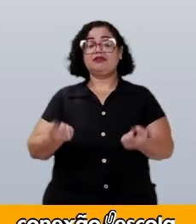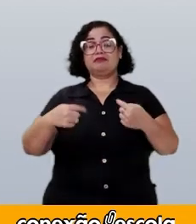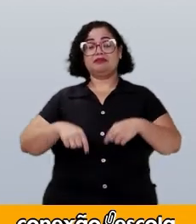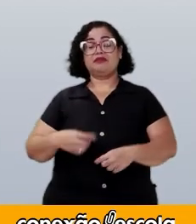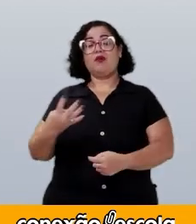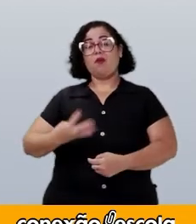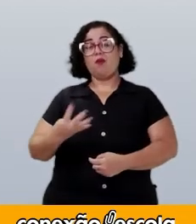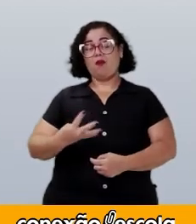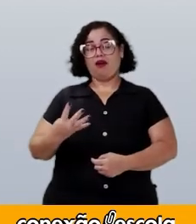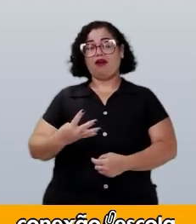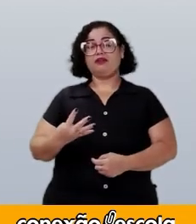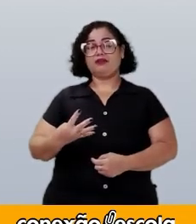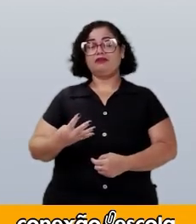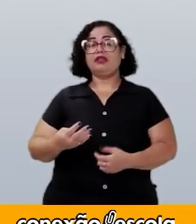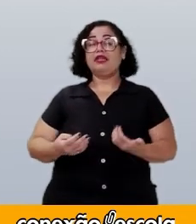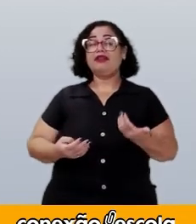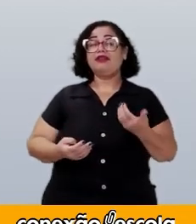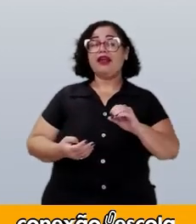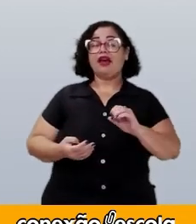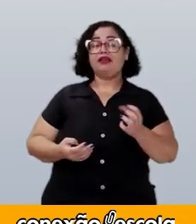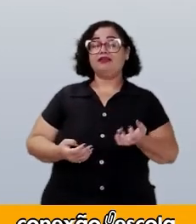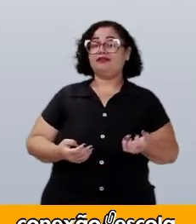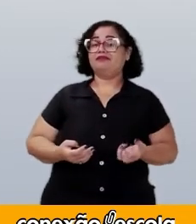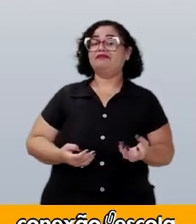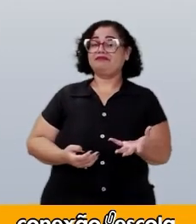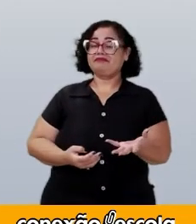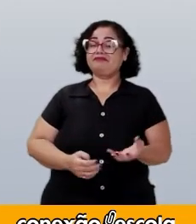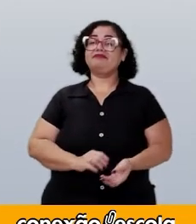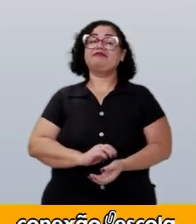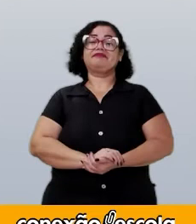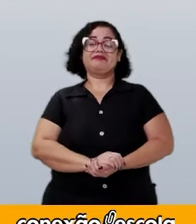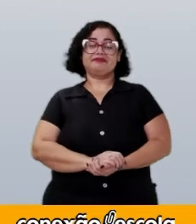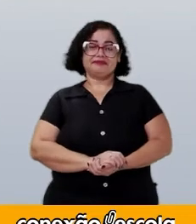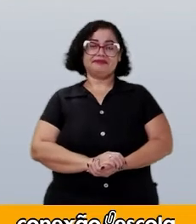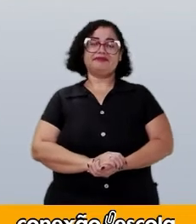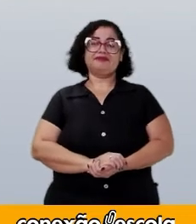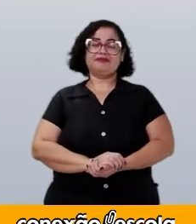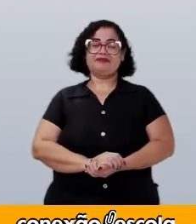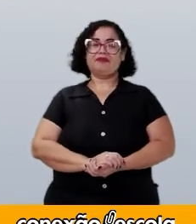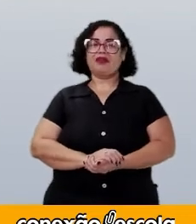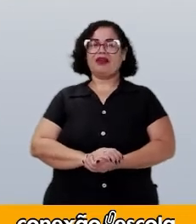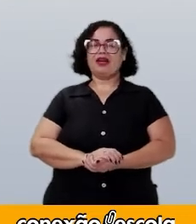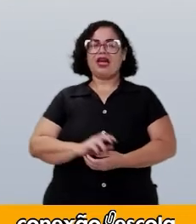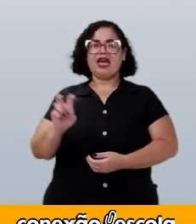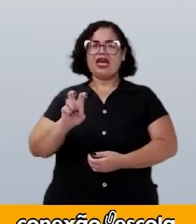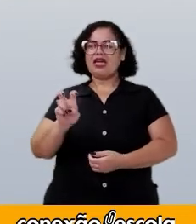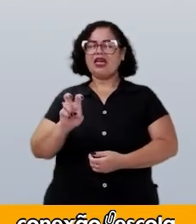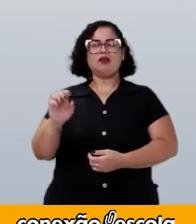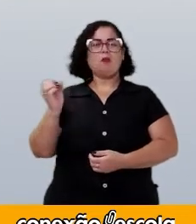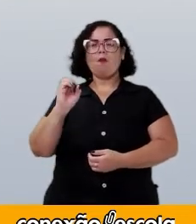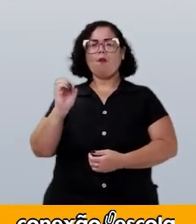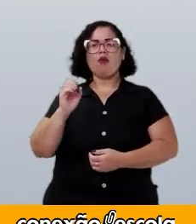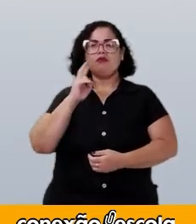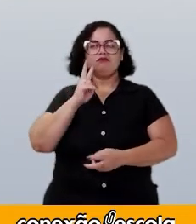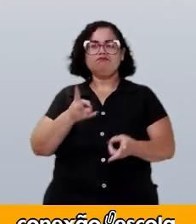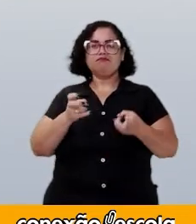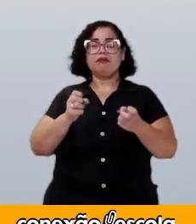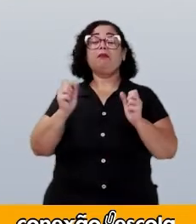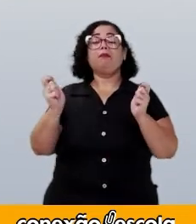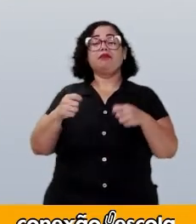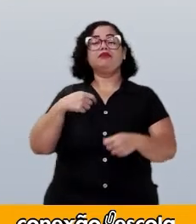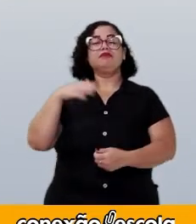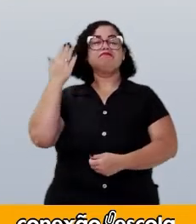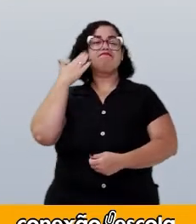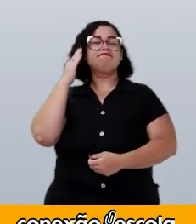quarta imagem são 10 cubos. Mesmo sem ver a quinta imagem, podemos deduzir qual